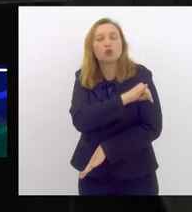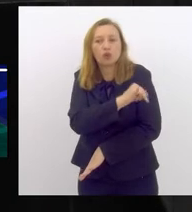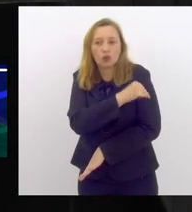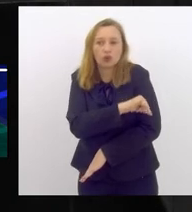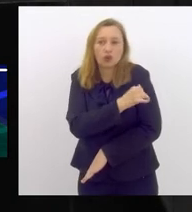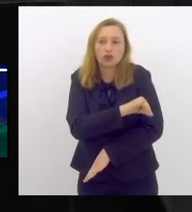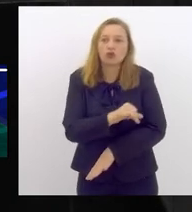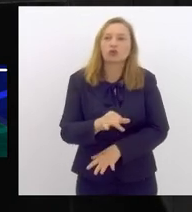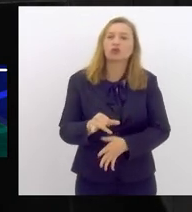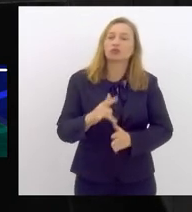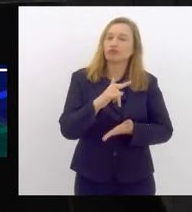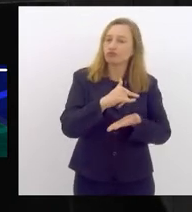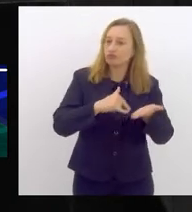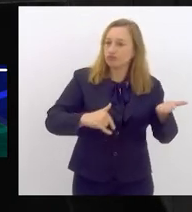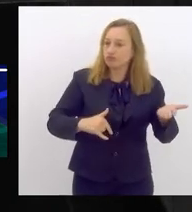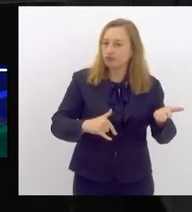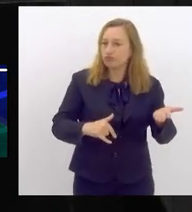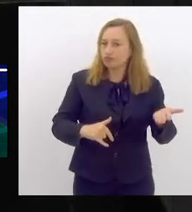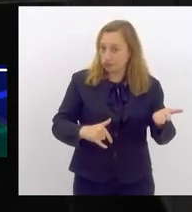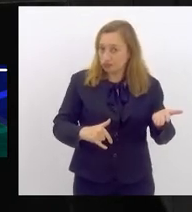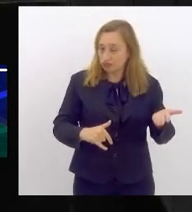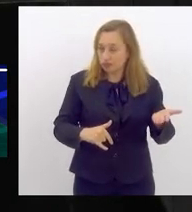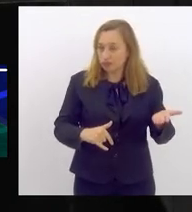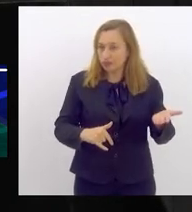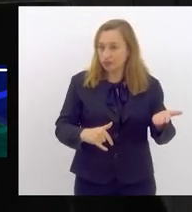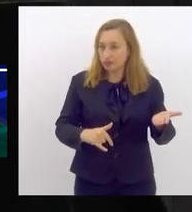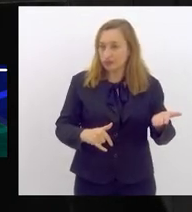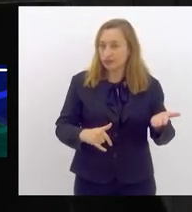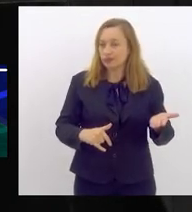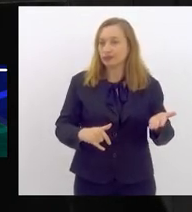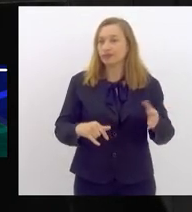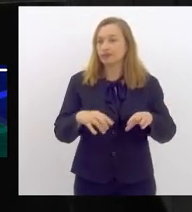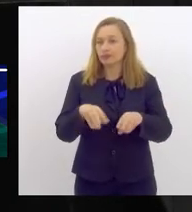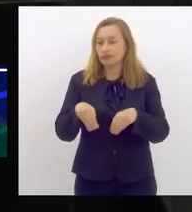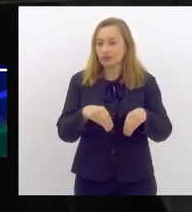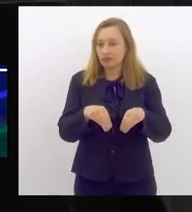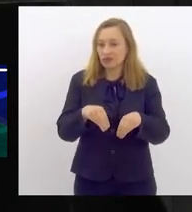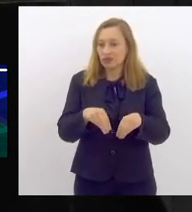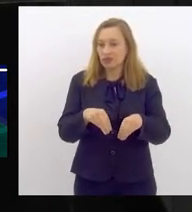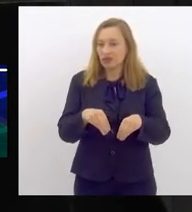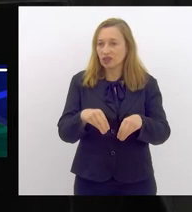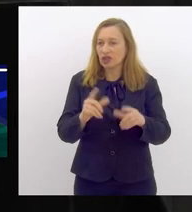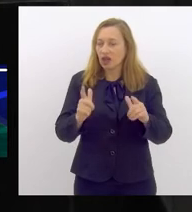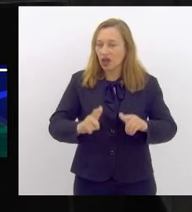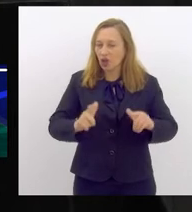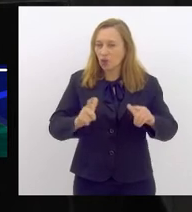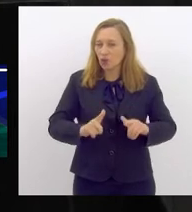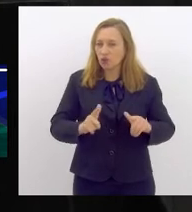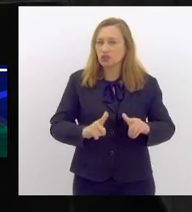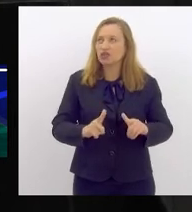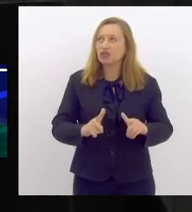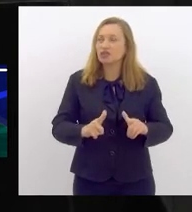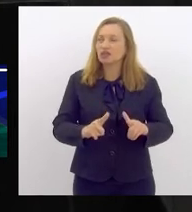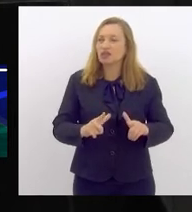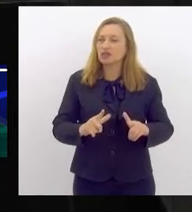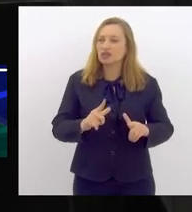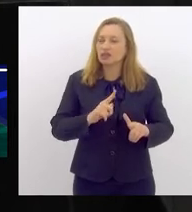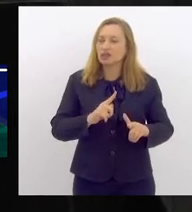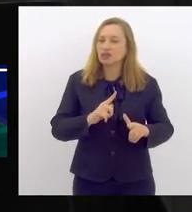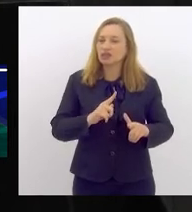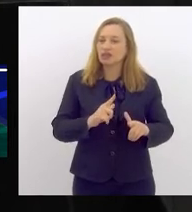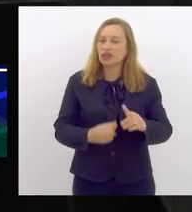Janeiro um termo de passagem do terreno aonde vai possibilitar a